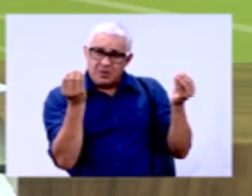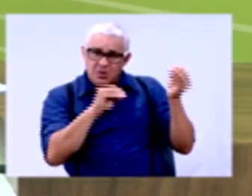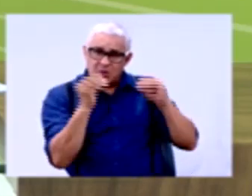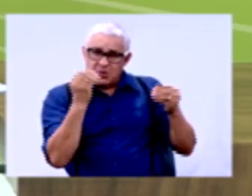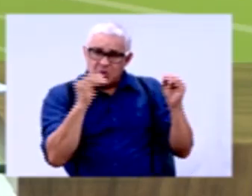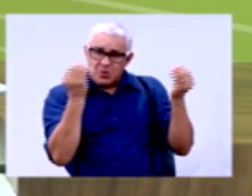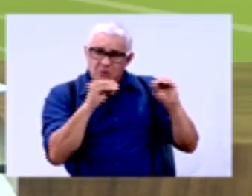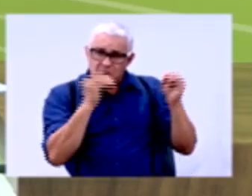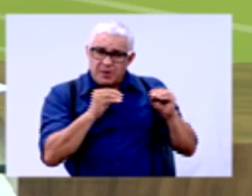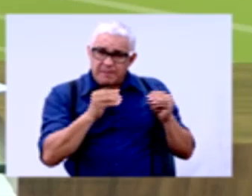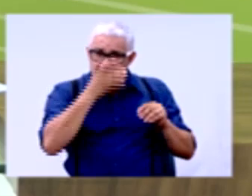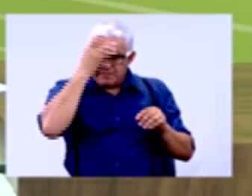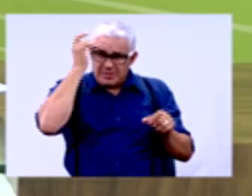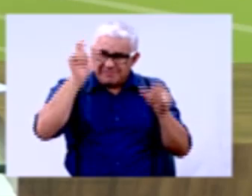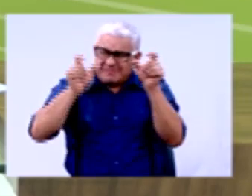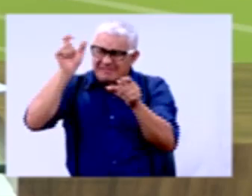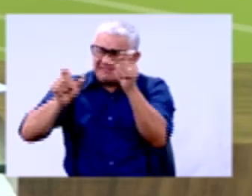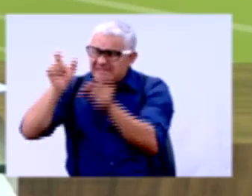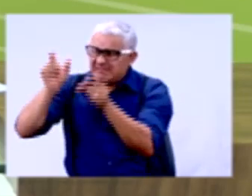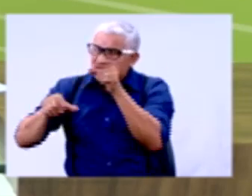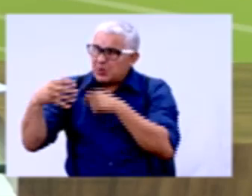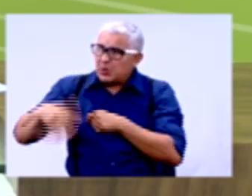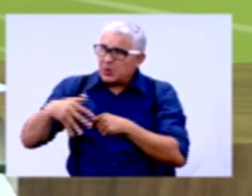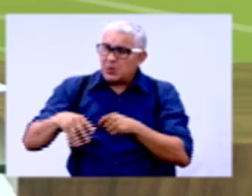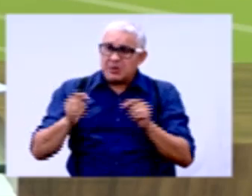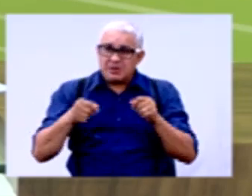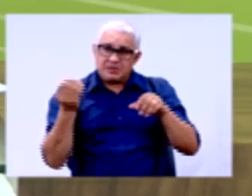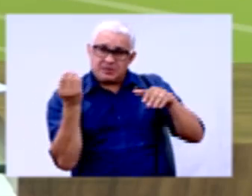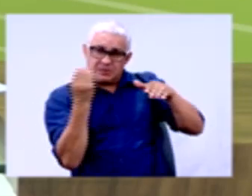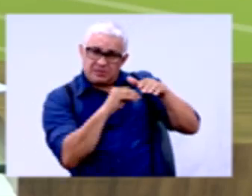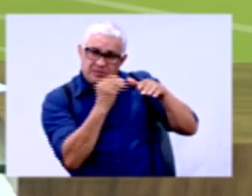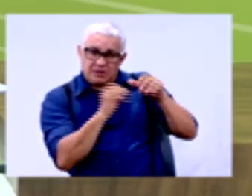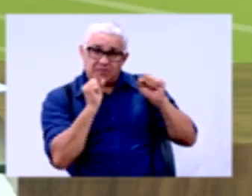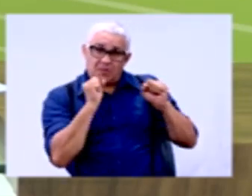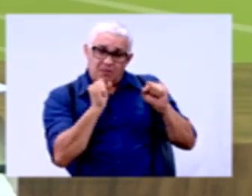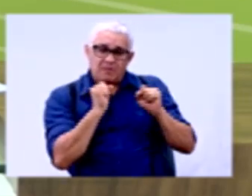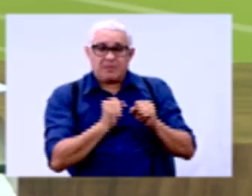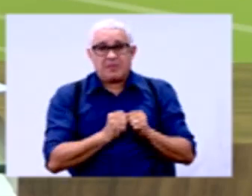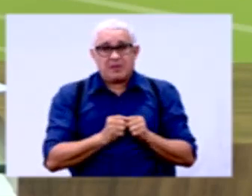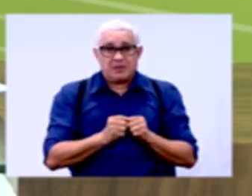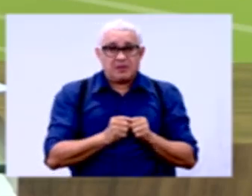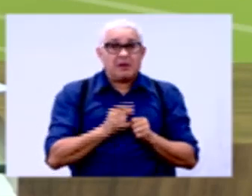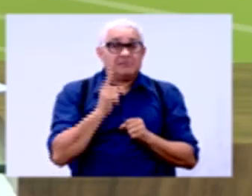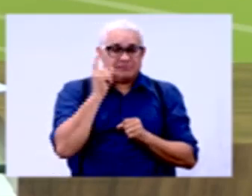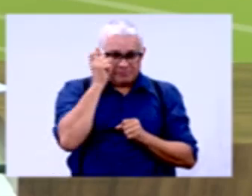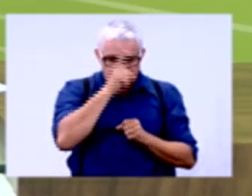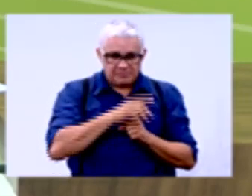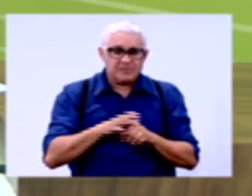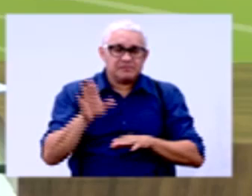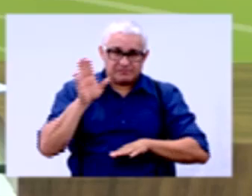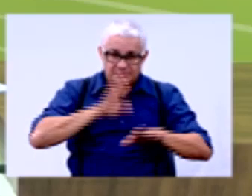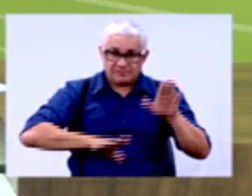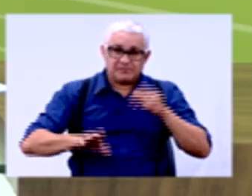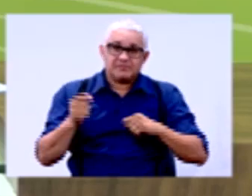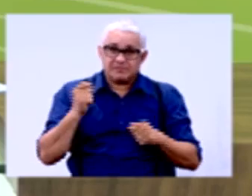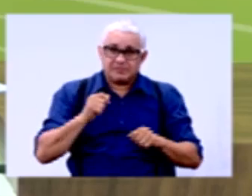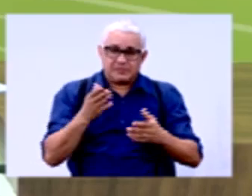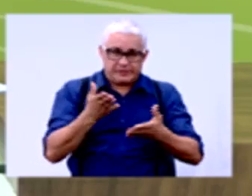milhares de usuários acessando ao mesmo tempo, tentando armazenar, isso pode ser um complicador. Então, sessões têm que ser